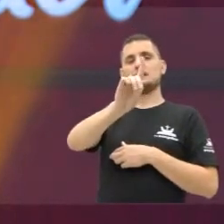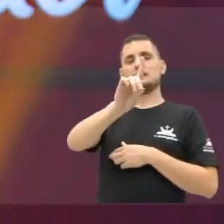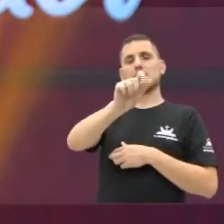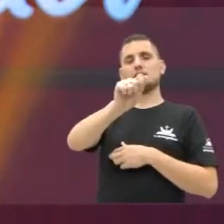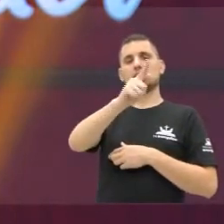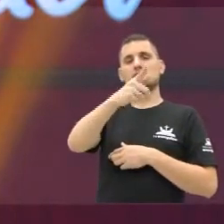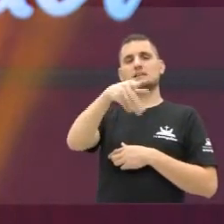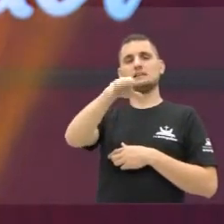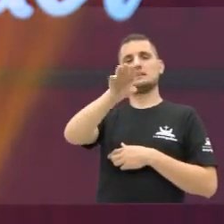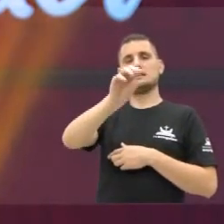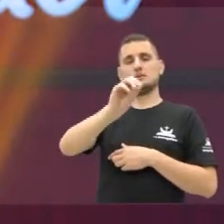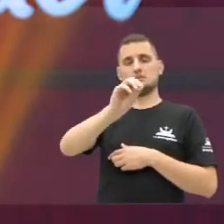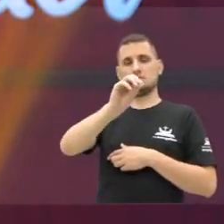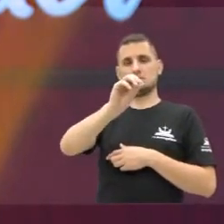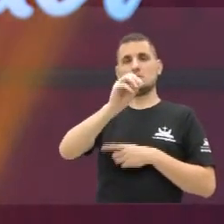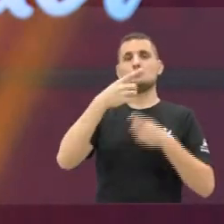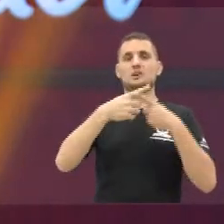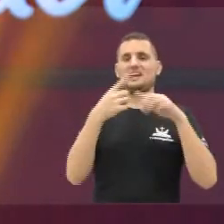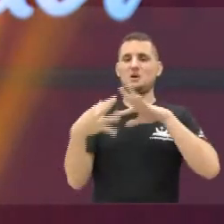O mal do mundo é medo.